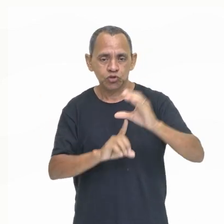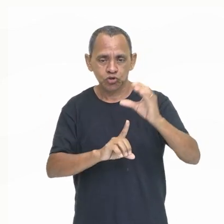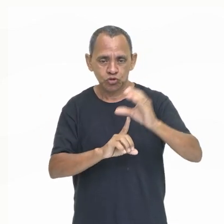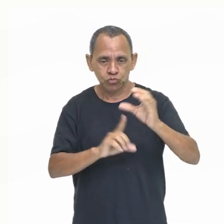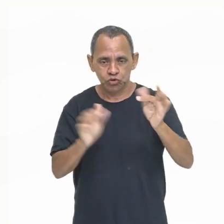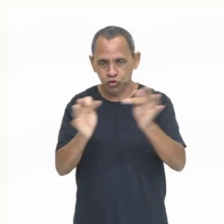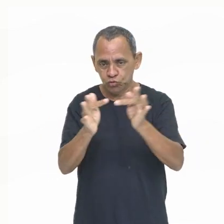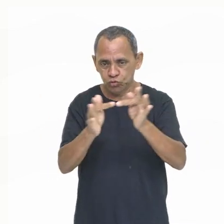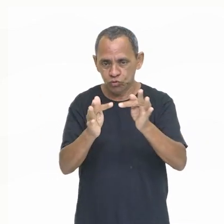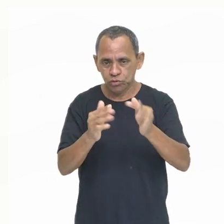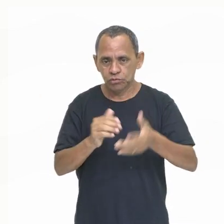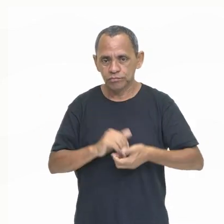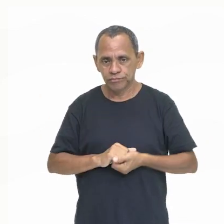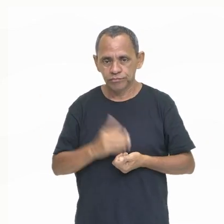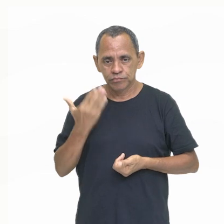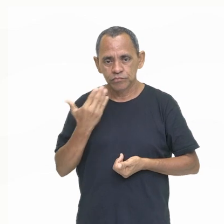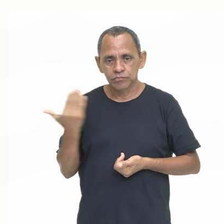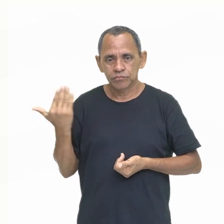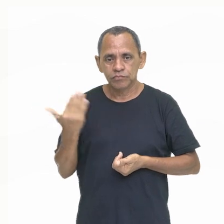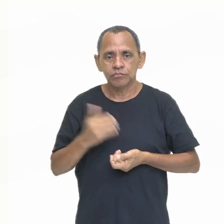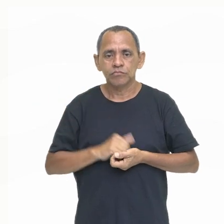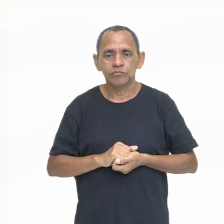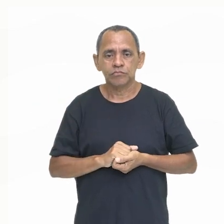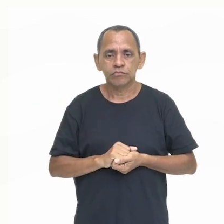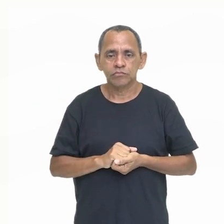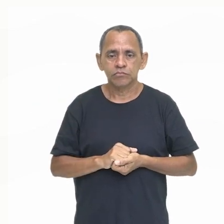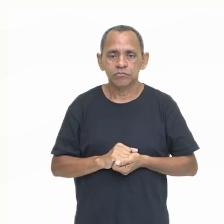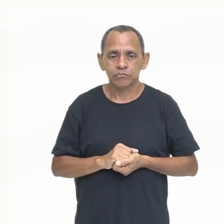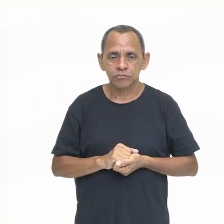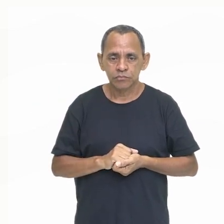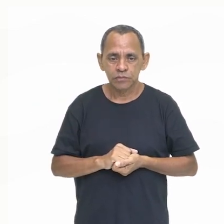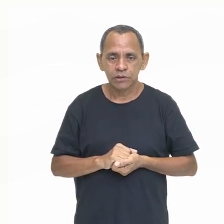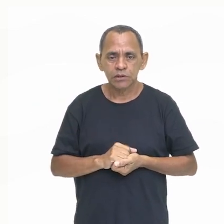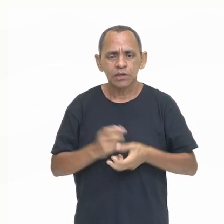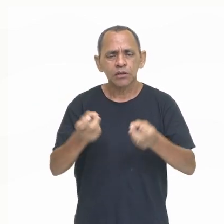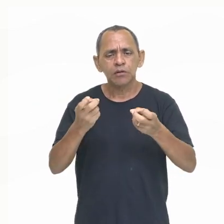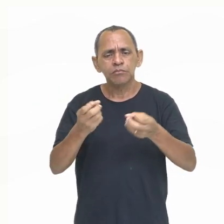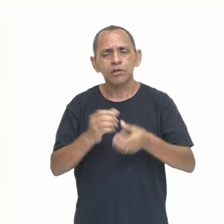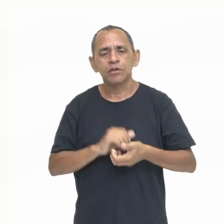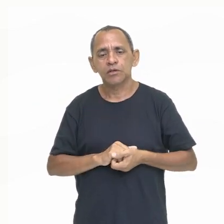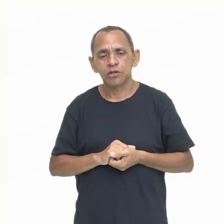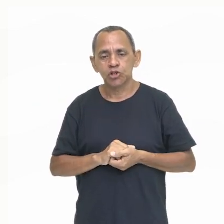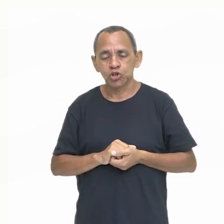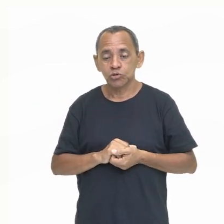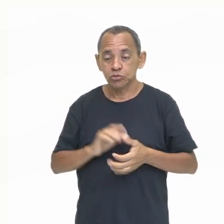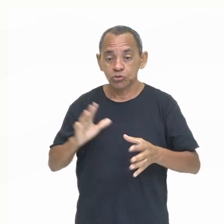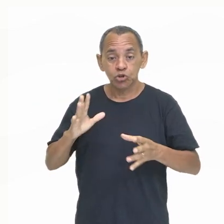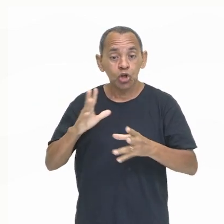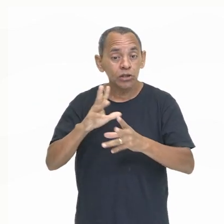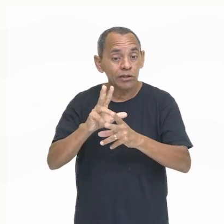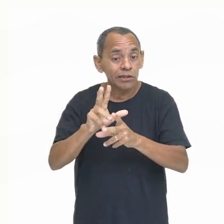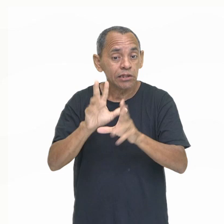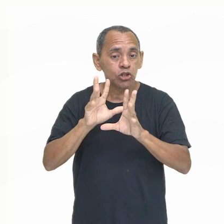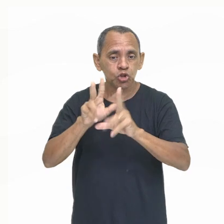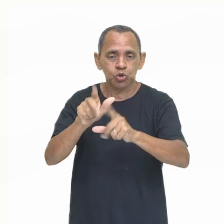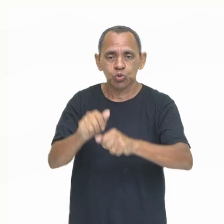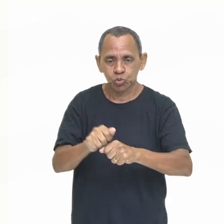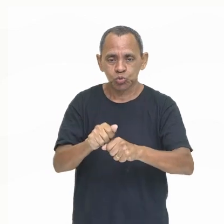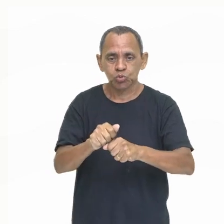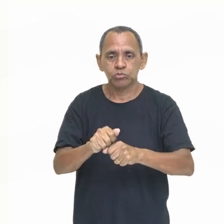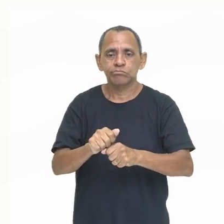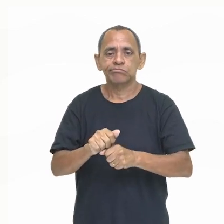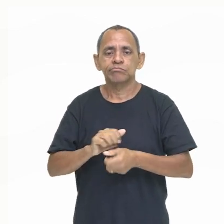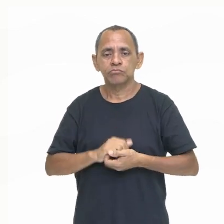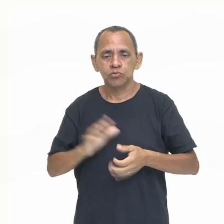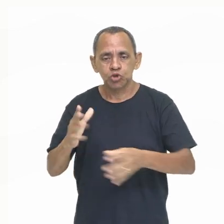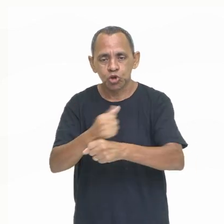função? Pessoal, ele não quer saber aqui para qual domínio é crescente, decrescente ou constante, quer saber o domínio total da função. O que isso quer dizer? Quer